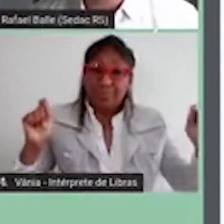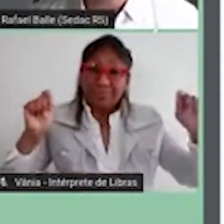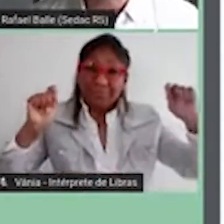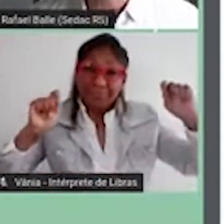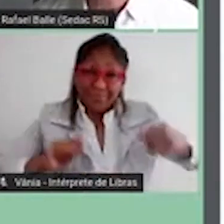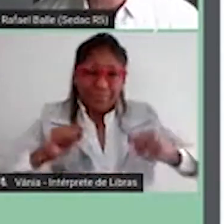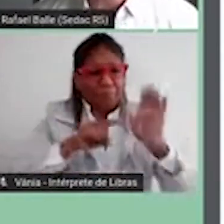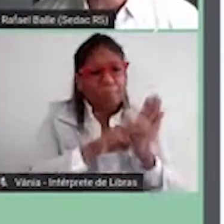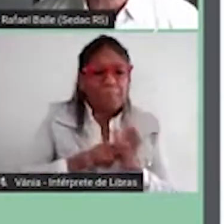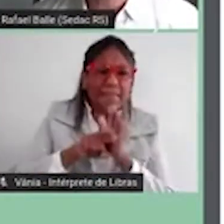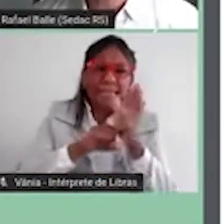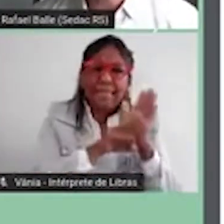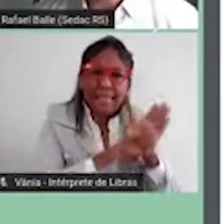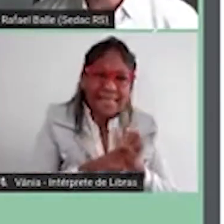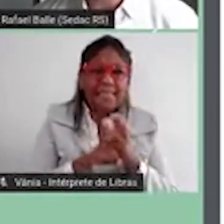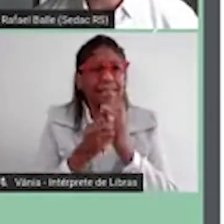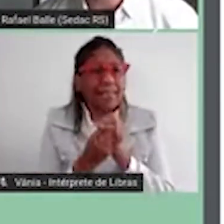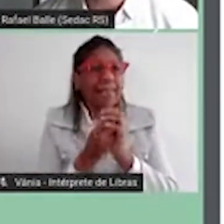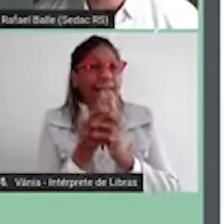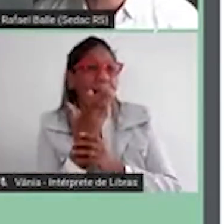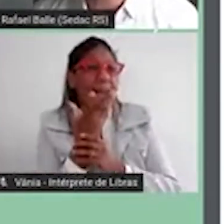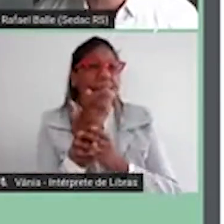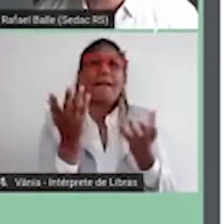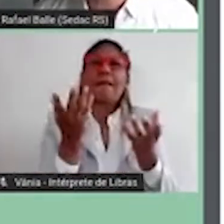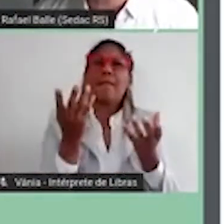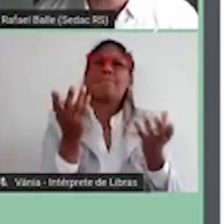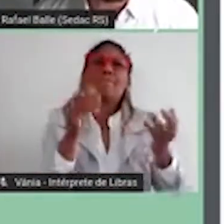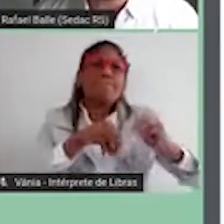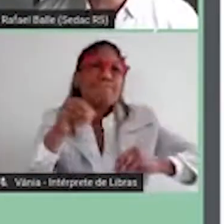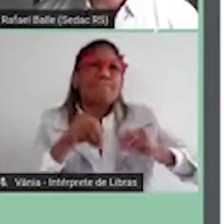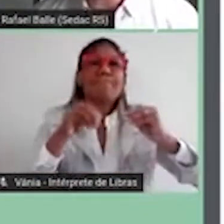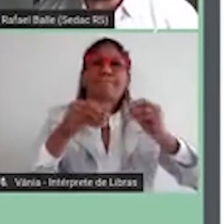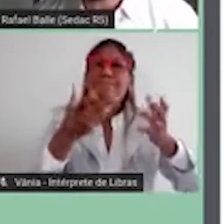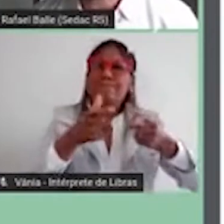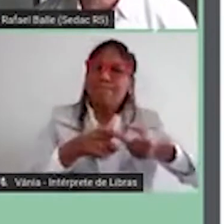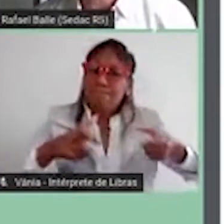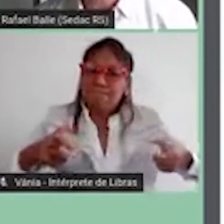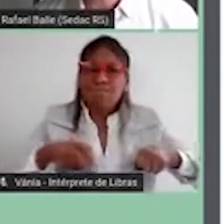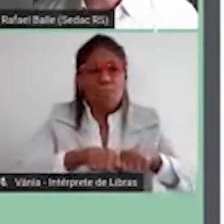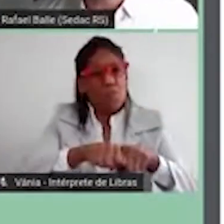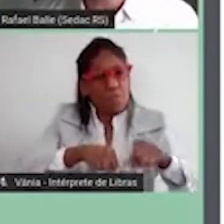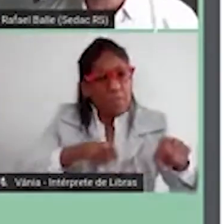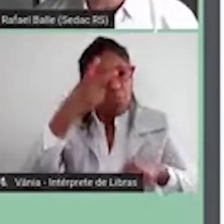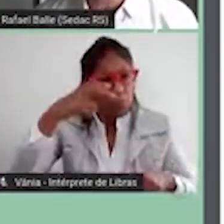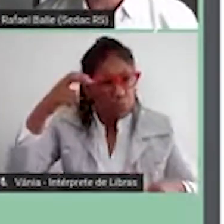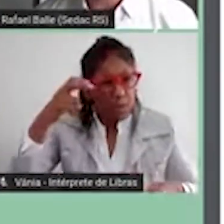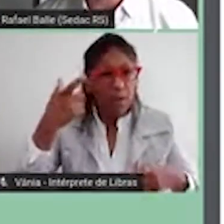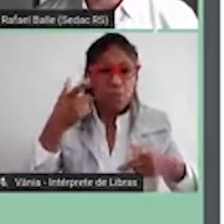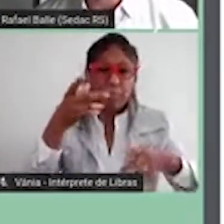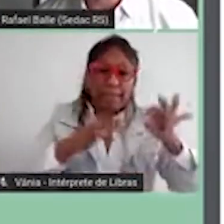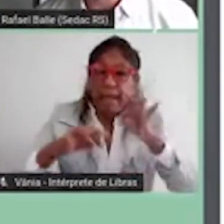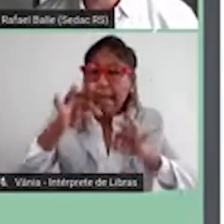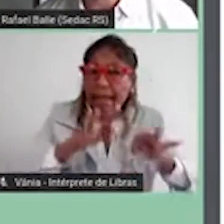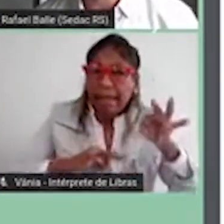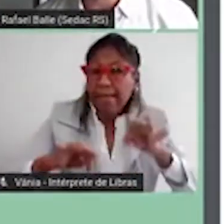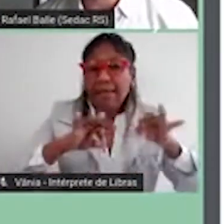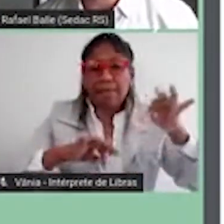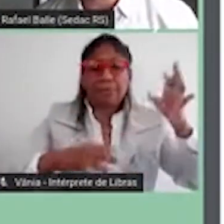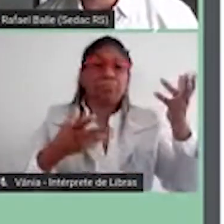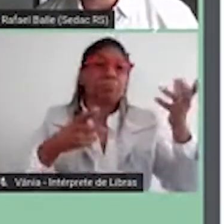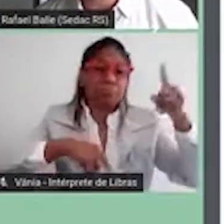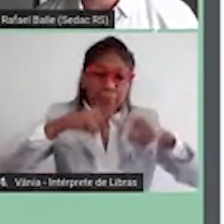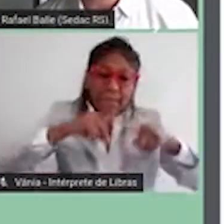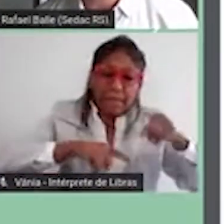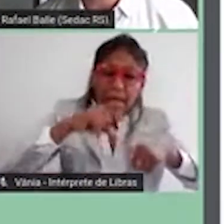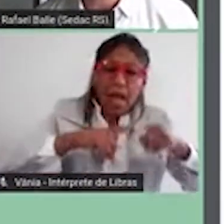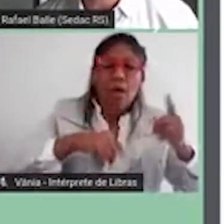de criação, de montagens, de qualificação, formação cultural, técnica, de produção. Então, uma série de questões